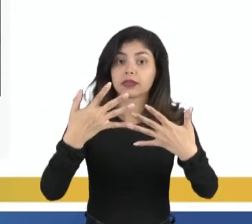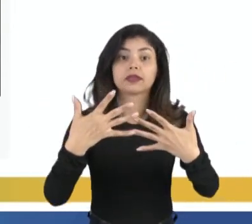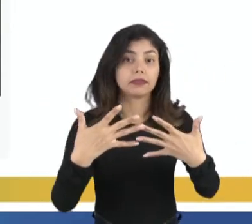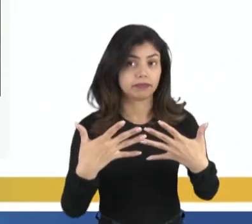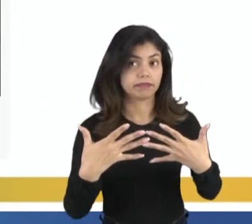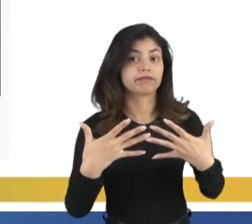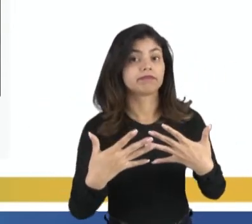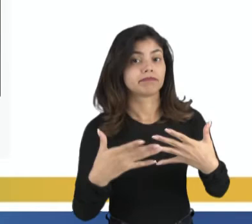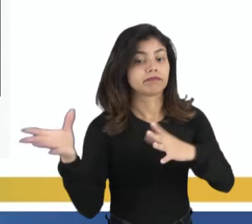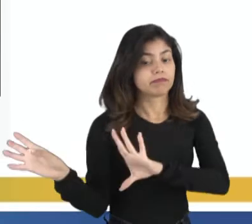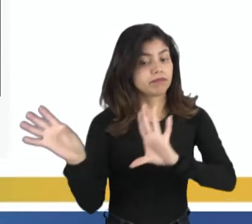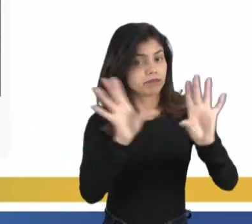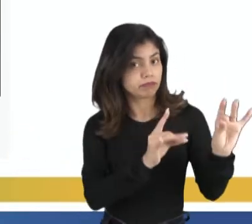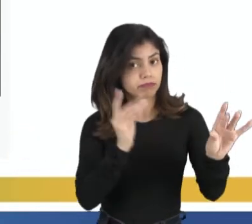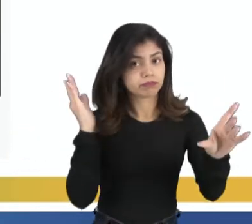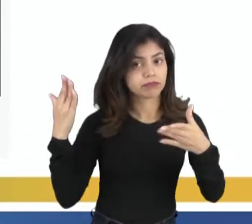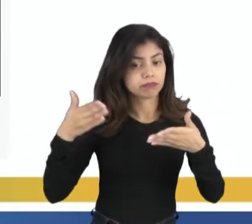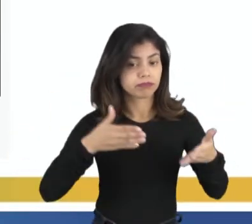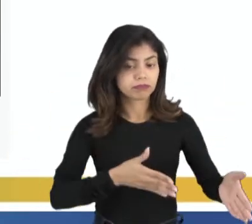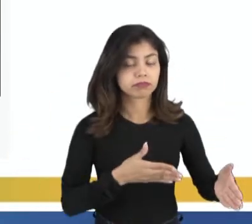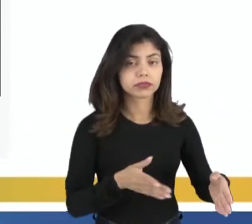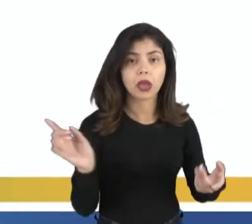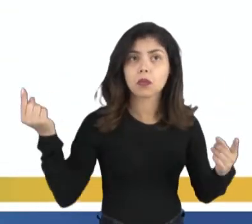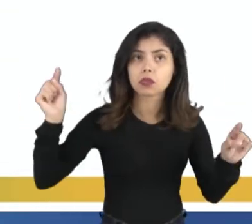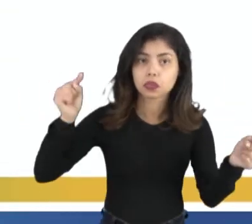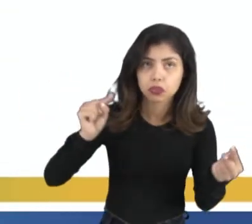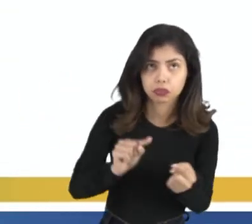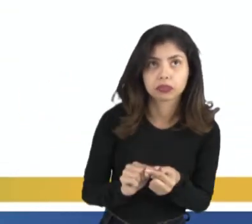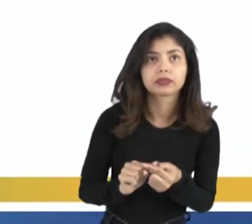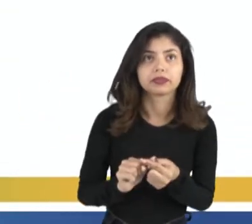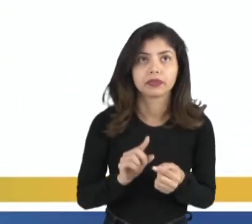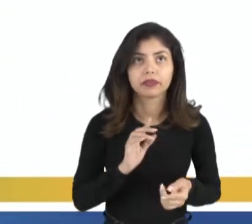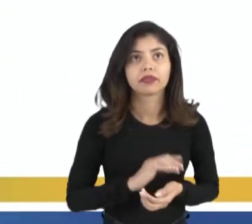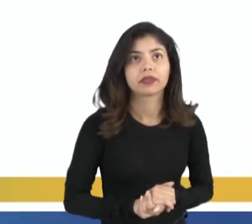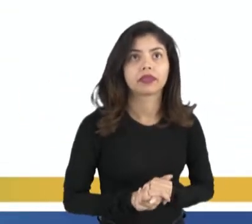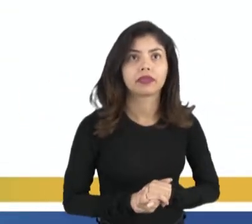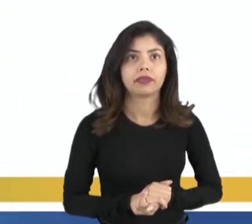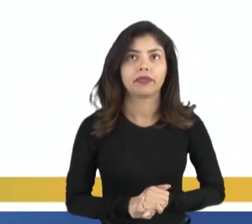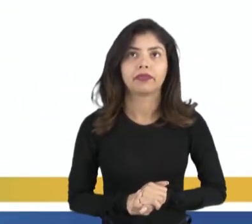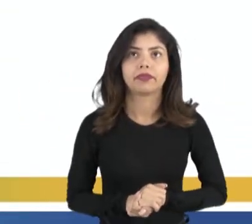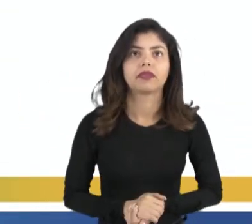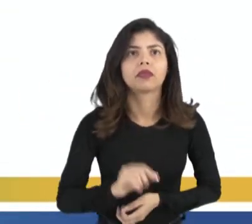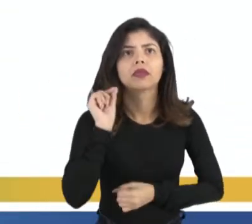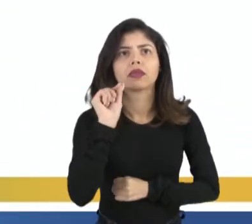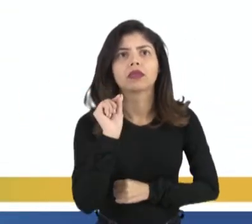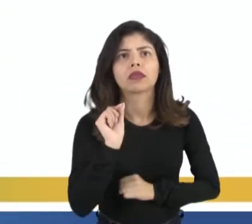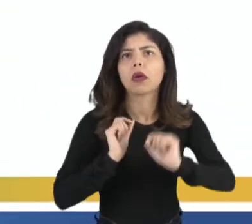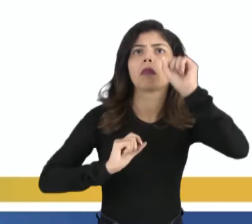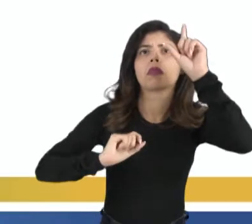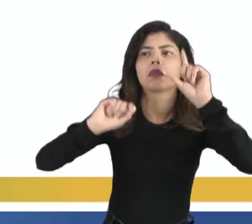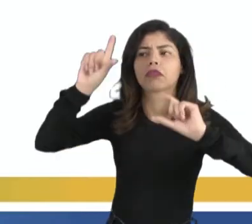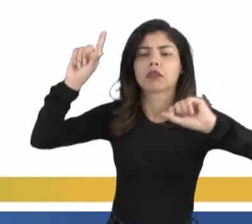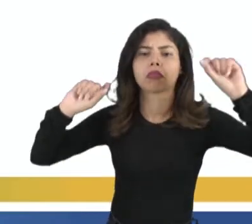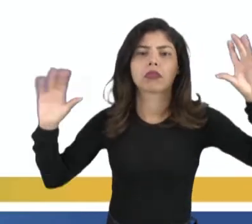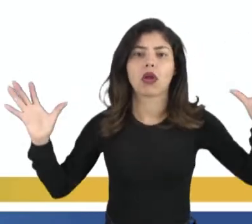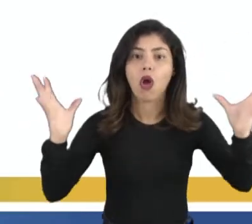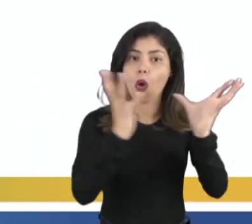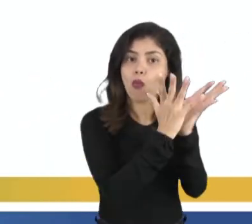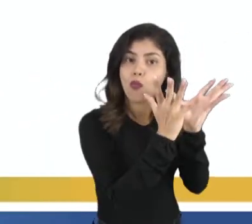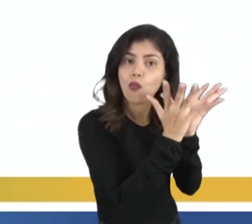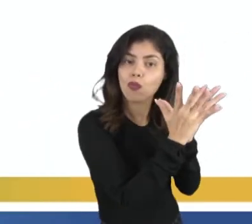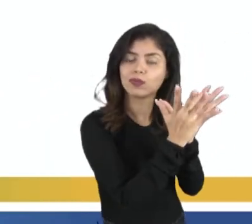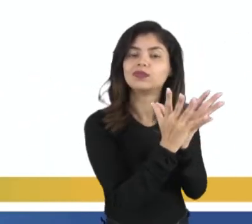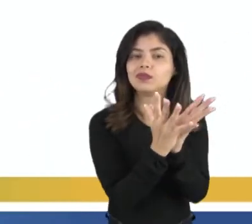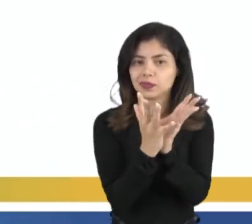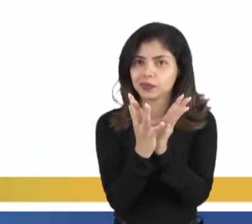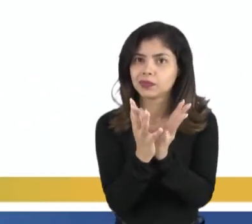né as Quanto tempo levarei a por exemplo para chegar na estrela mais próxima agora vamos ver aqui o que são as constelações nos aula